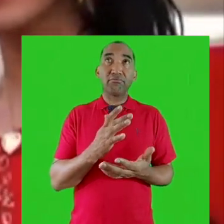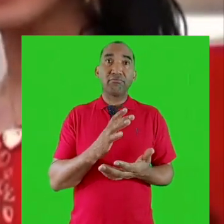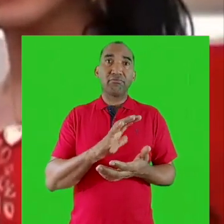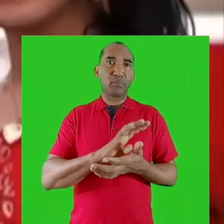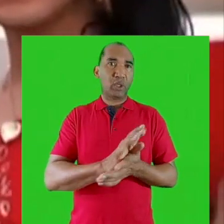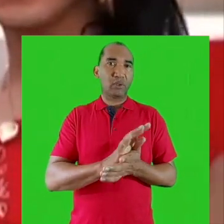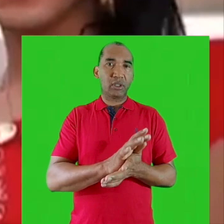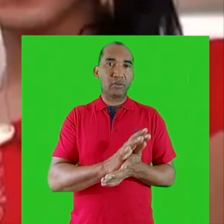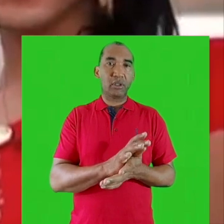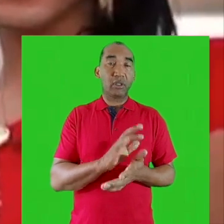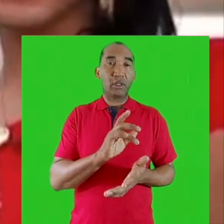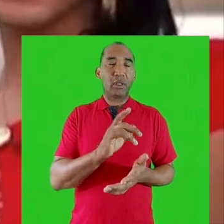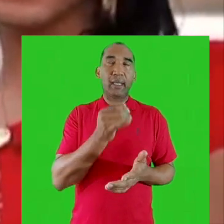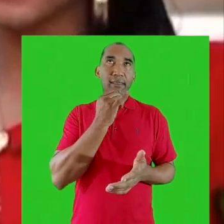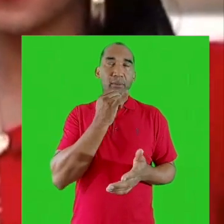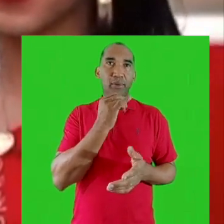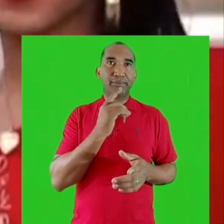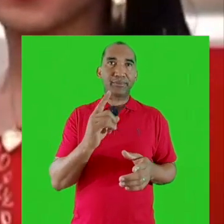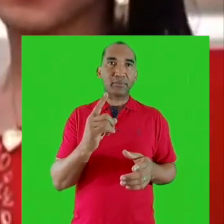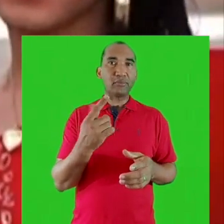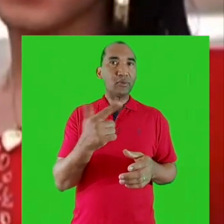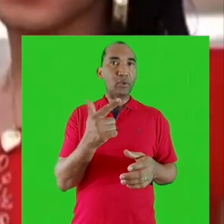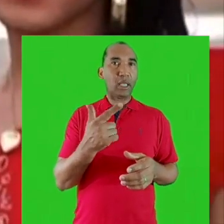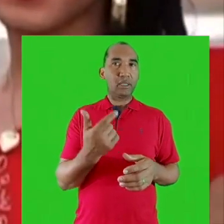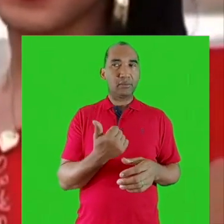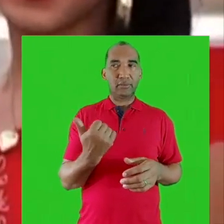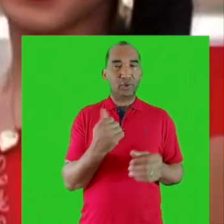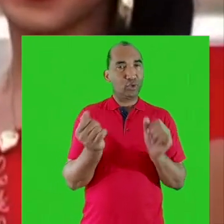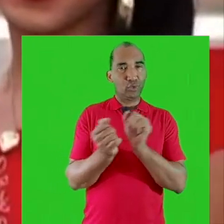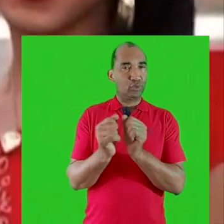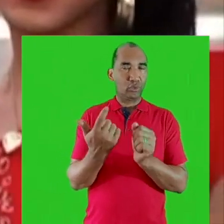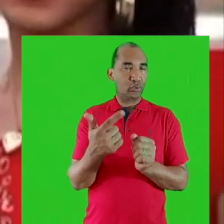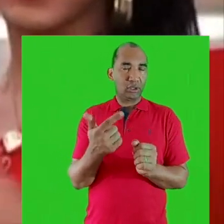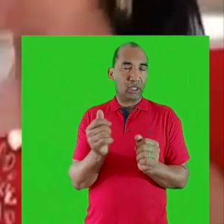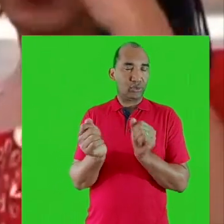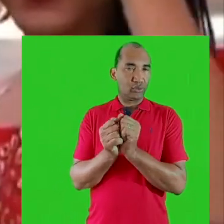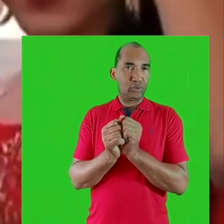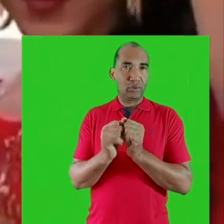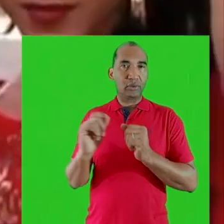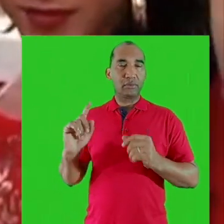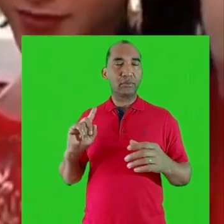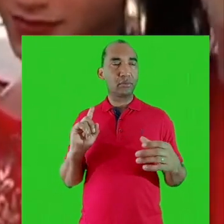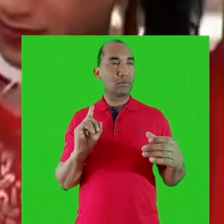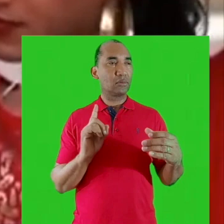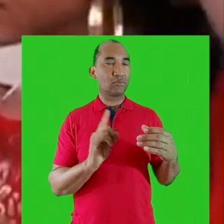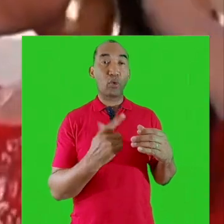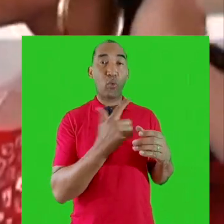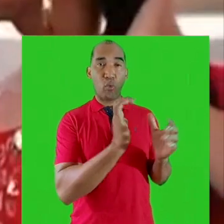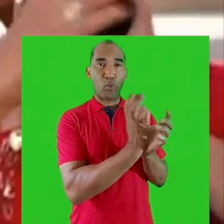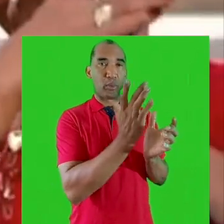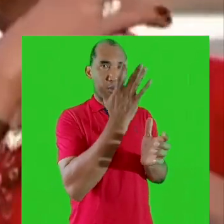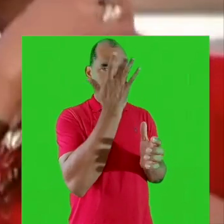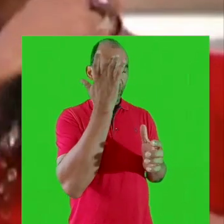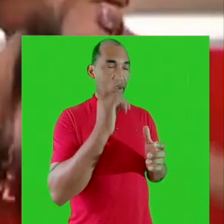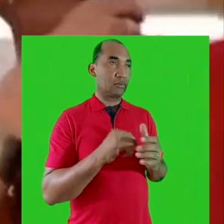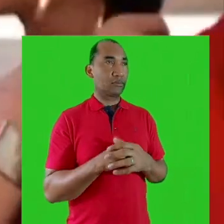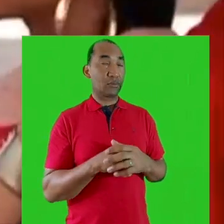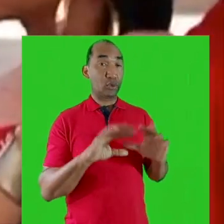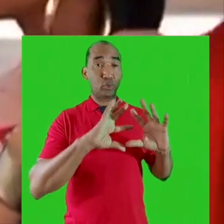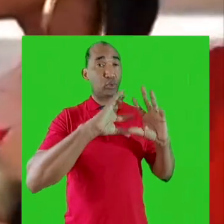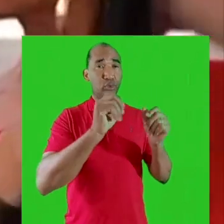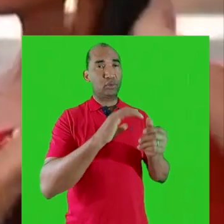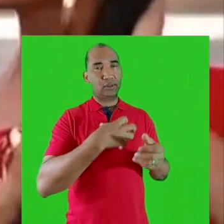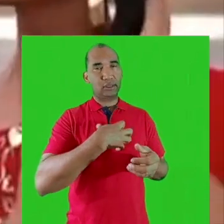já tive preconceito também, assim, não é? Até ele não estando presente, eu já tive assim, as pessoas ter preconceito